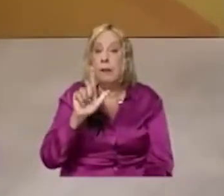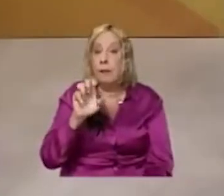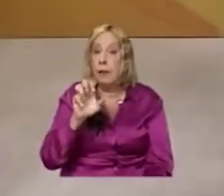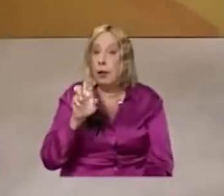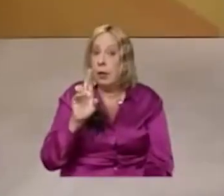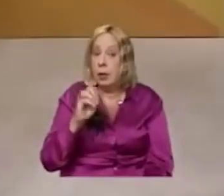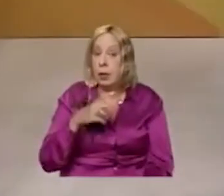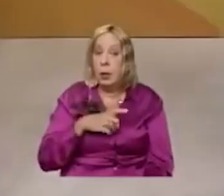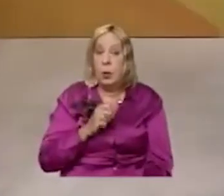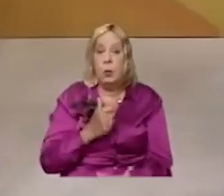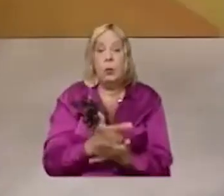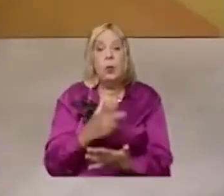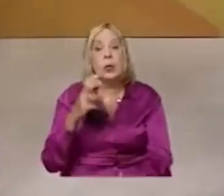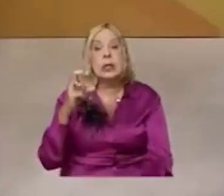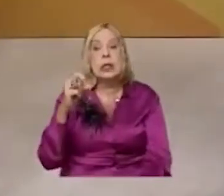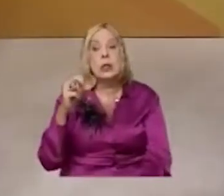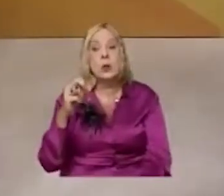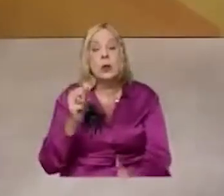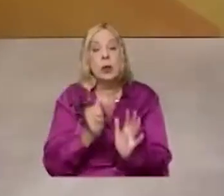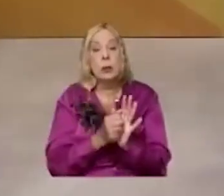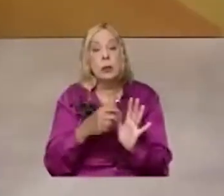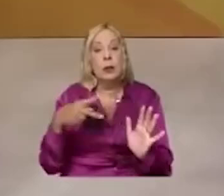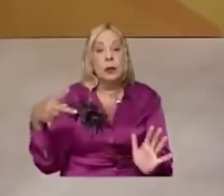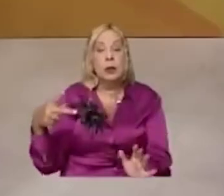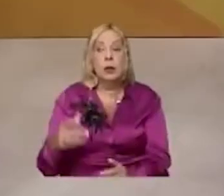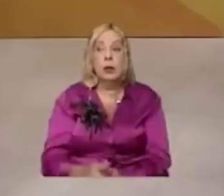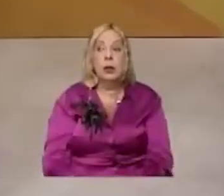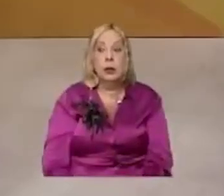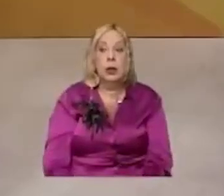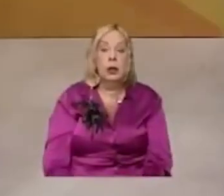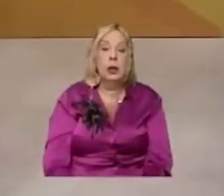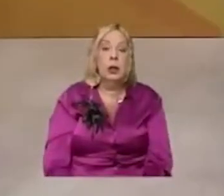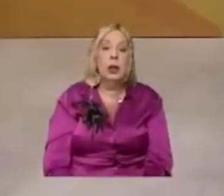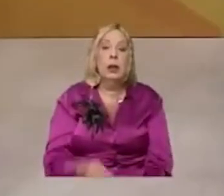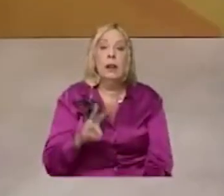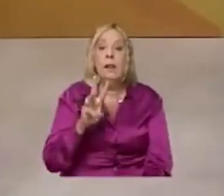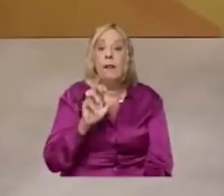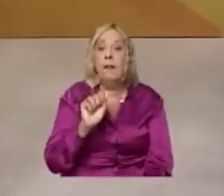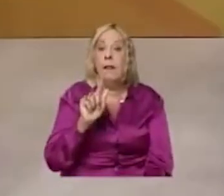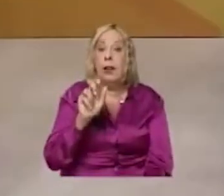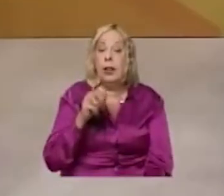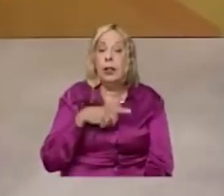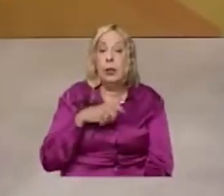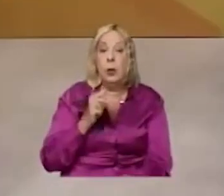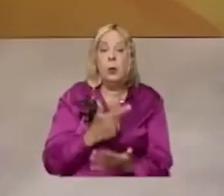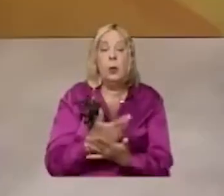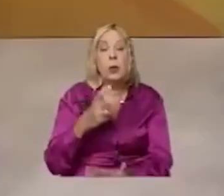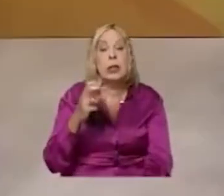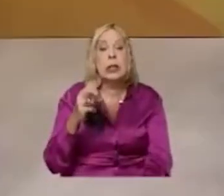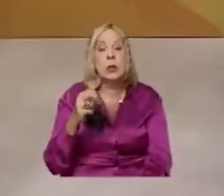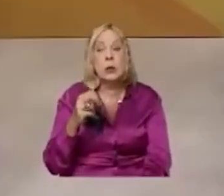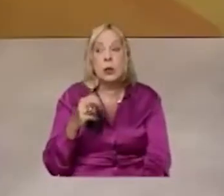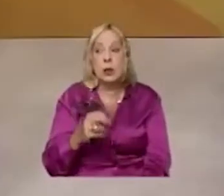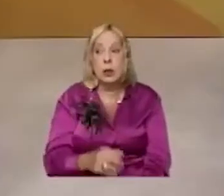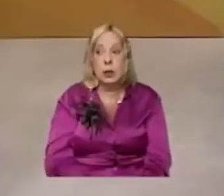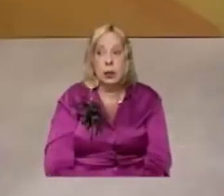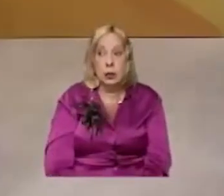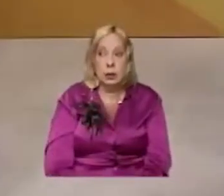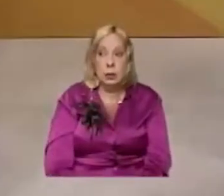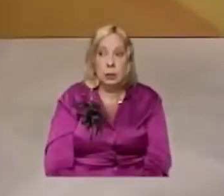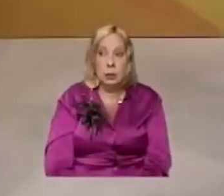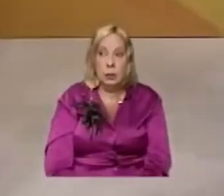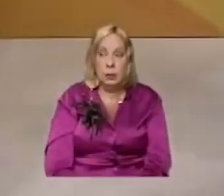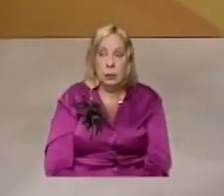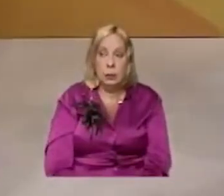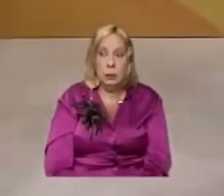comprou 50 títulos pelo aplicativo. E o Wagner Crisóstomo comprou 50 títulos também. Comprou com o José e a